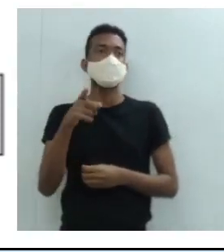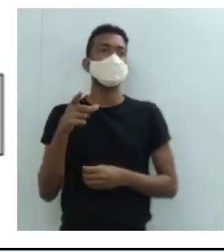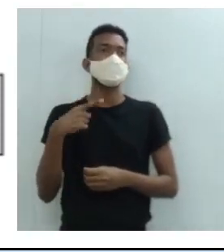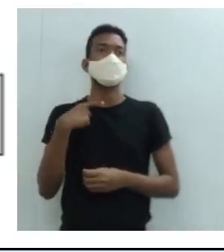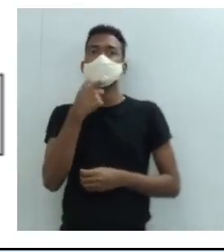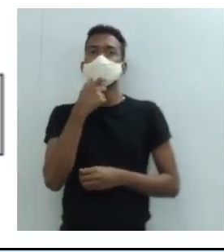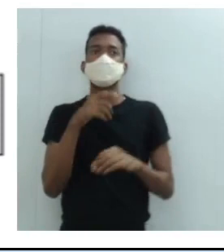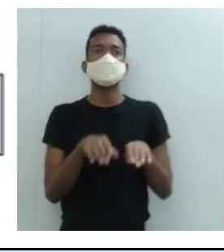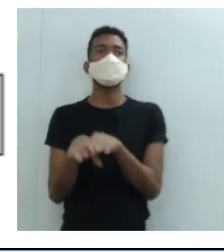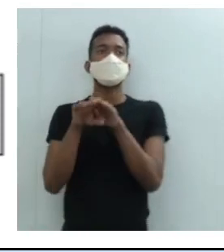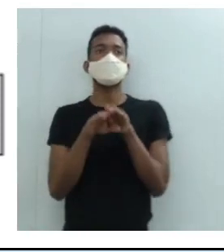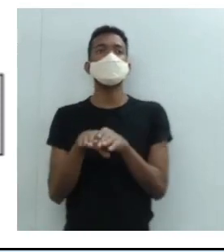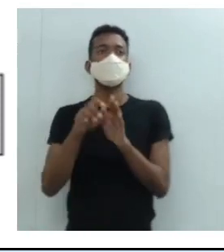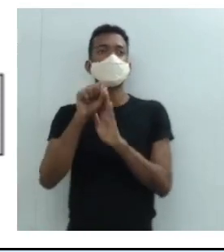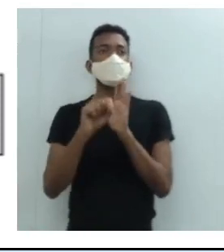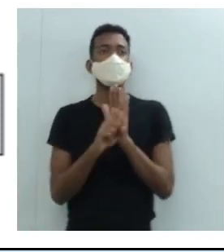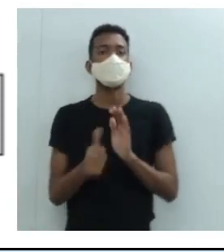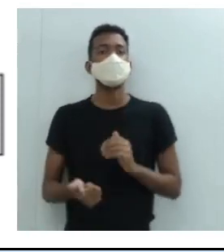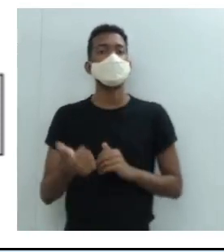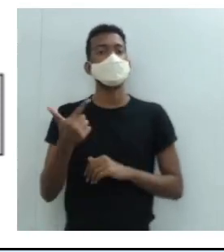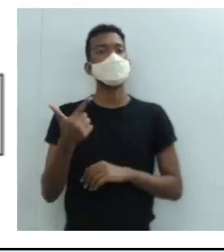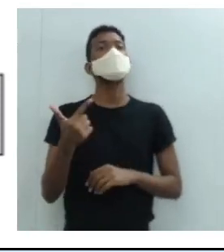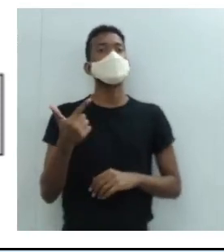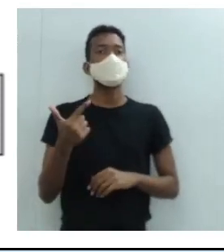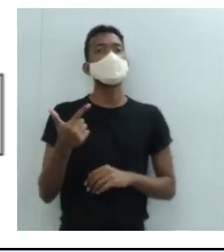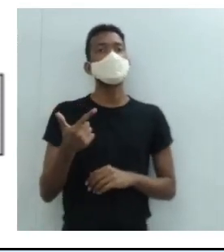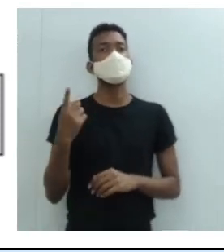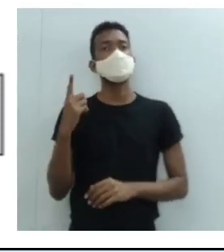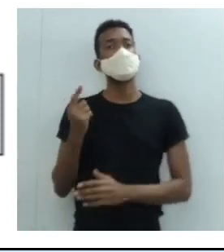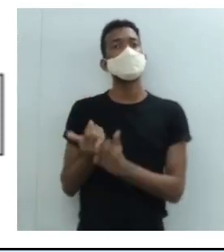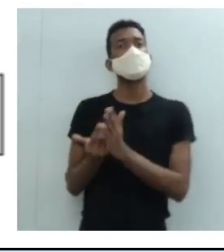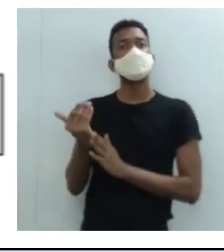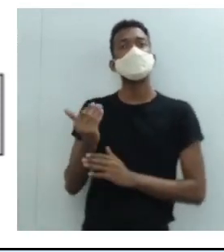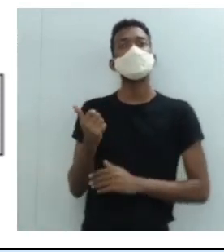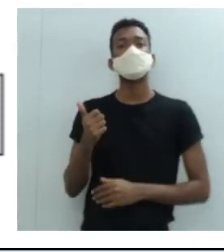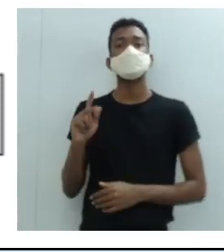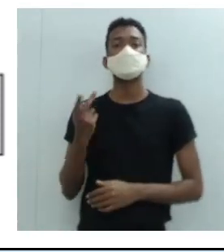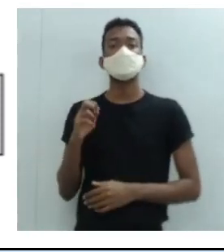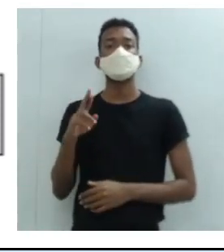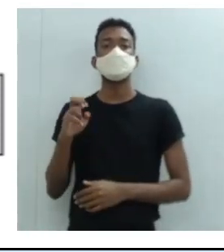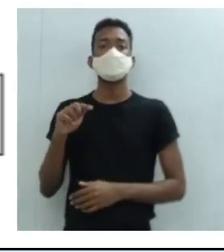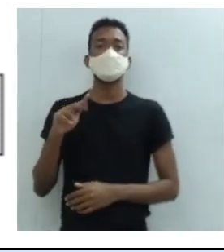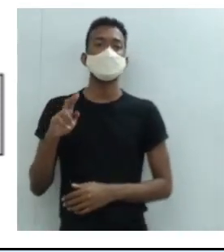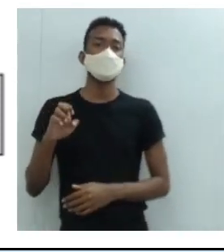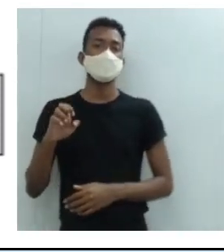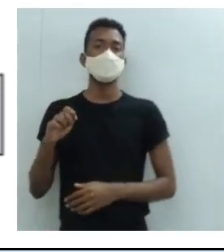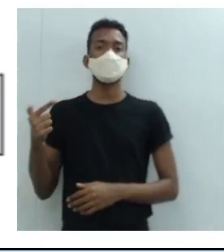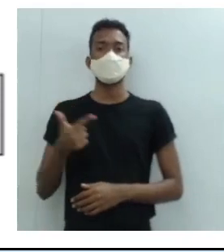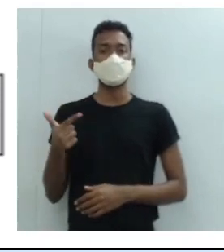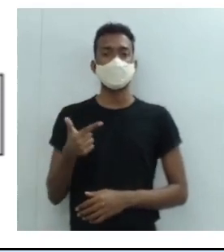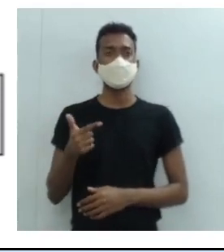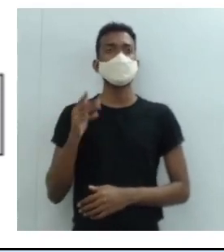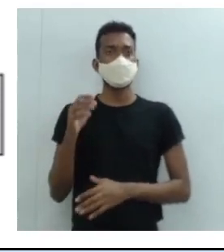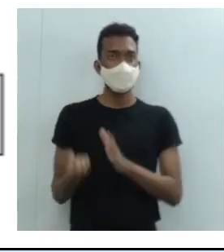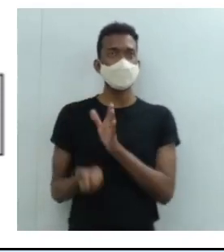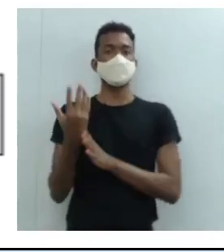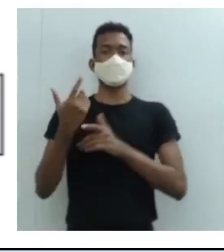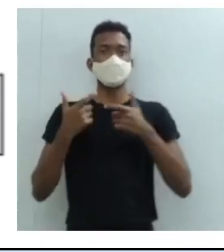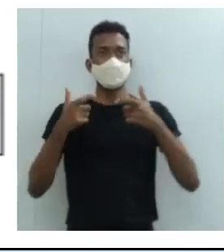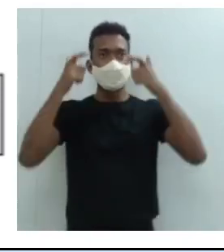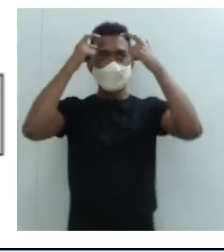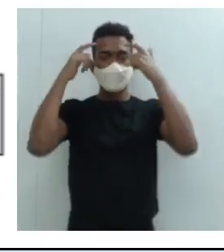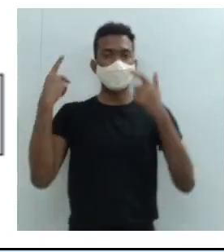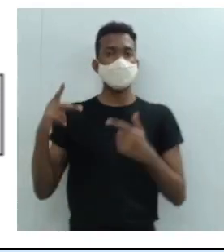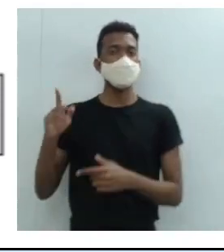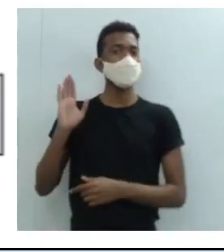no século XII. Sob o reinado de quem? De Henrique II. Sob o reinado